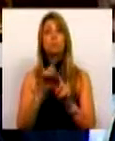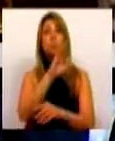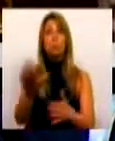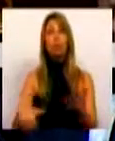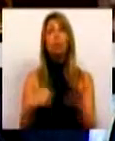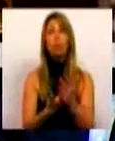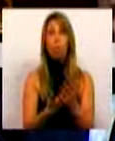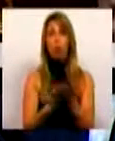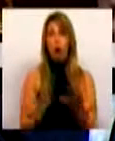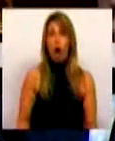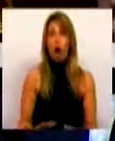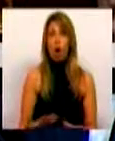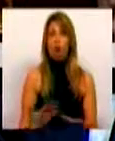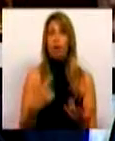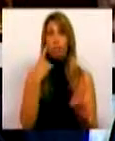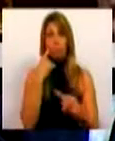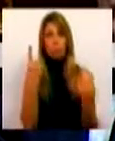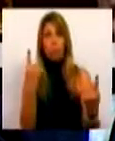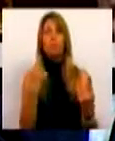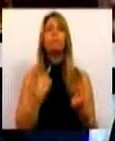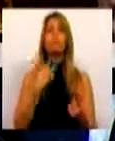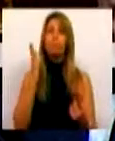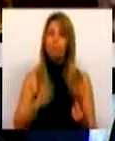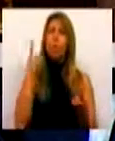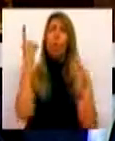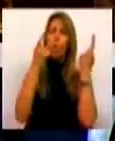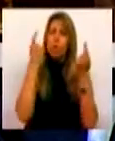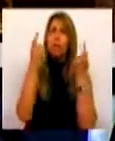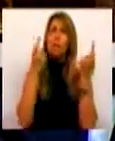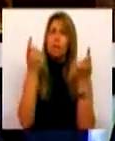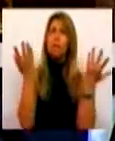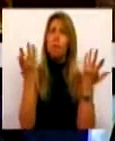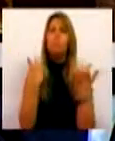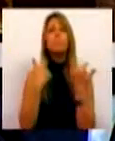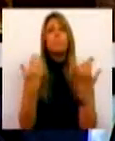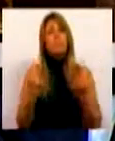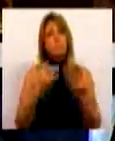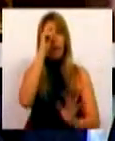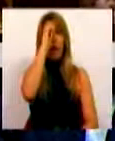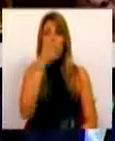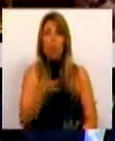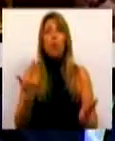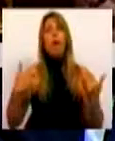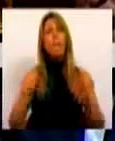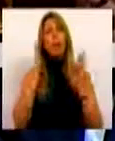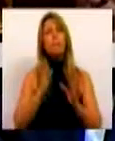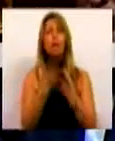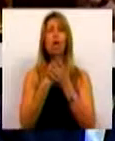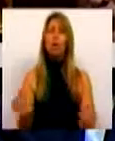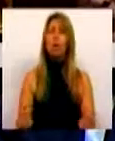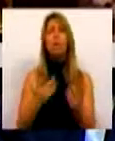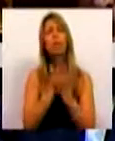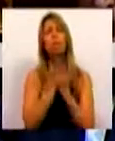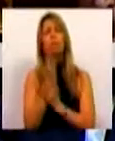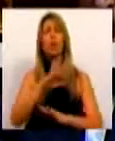propostas em presença merecem consideração, mas devem ser resolvidas por outras vias que não pelo recurso a um